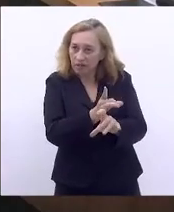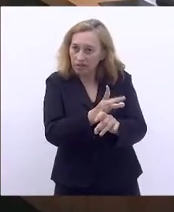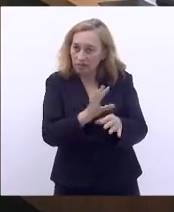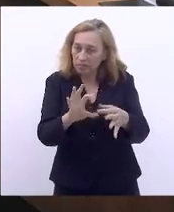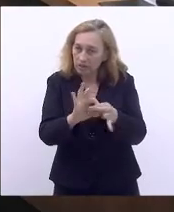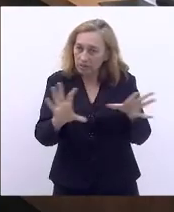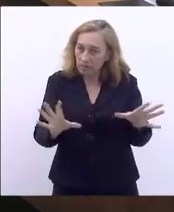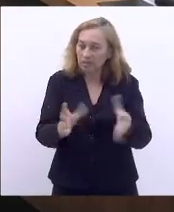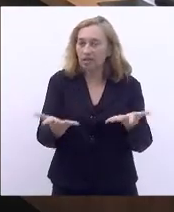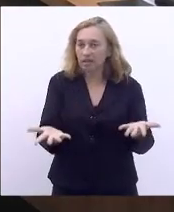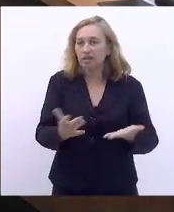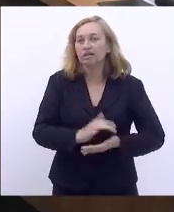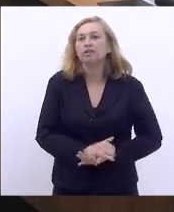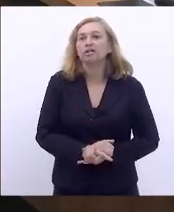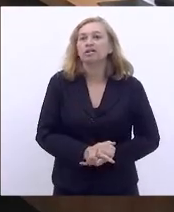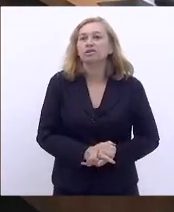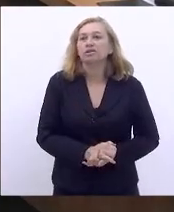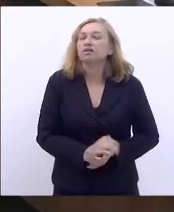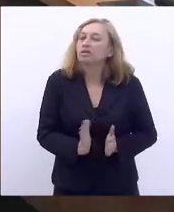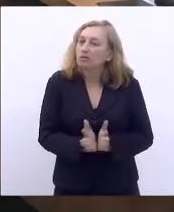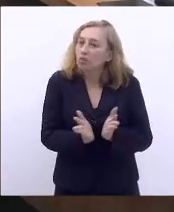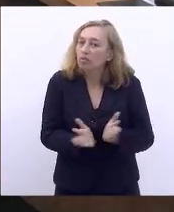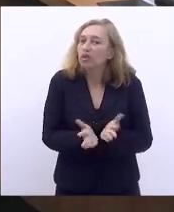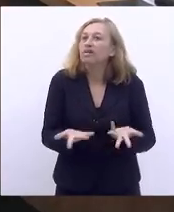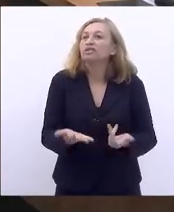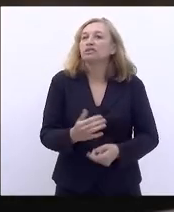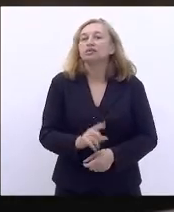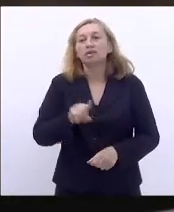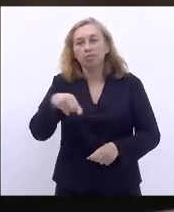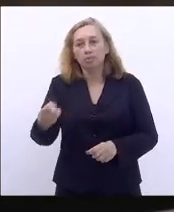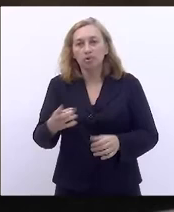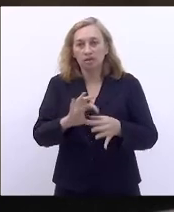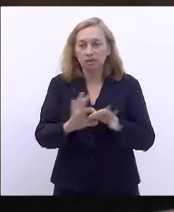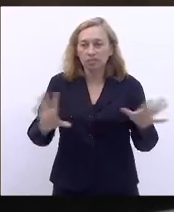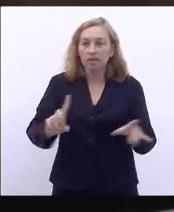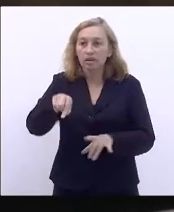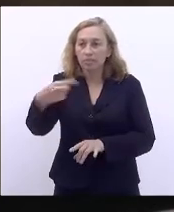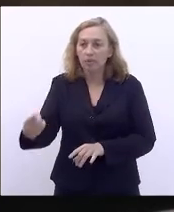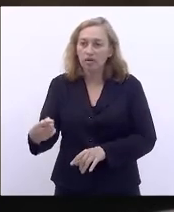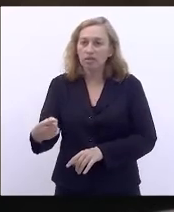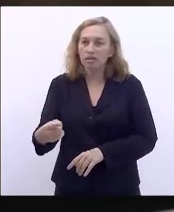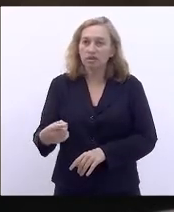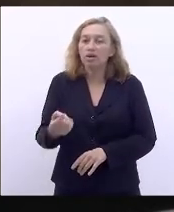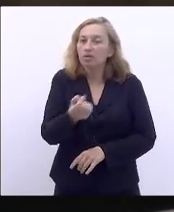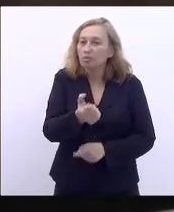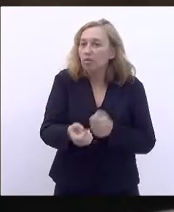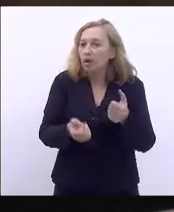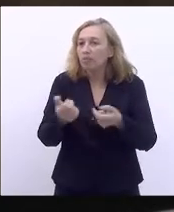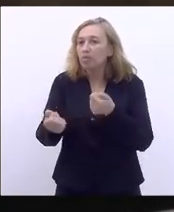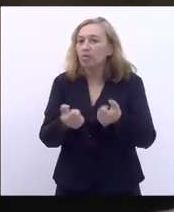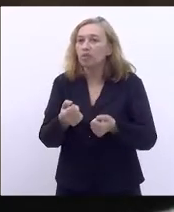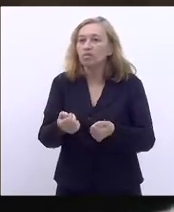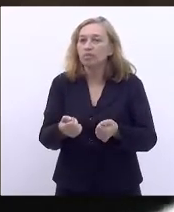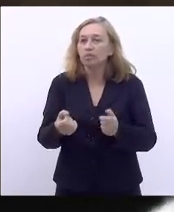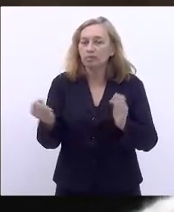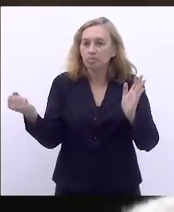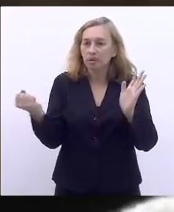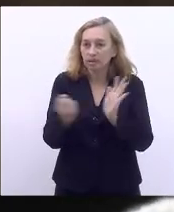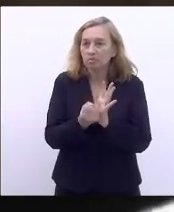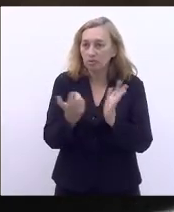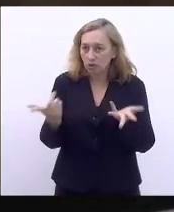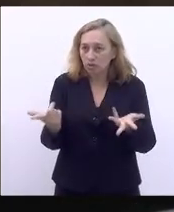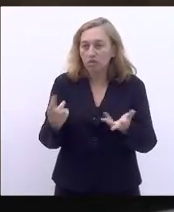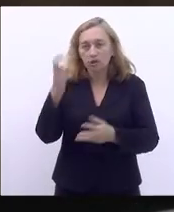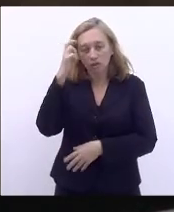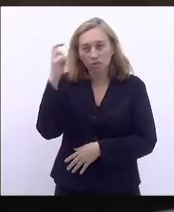que se encontravam, mesmo depois da abolição. Depois elas foram se tornando, pouco a pouco, patrimônio